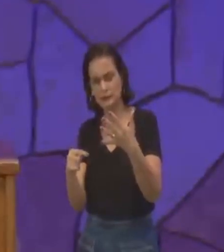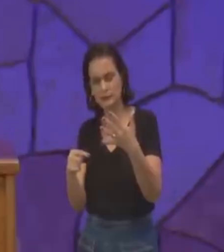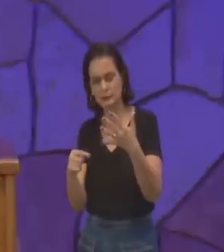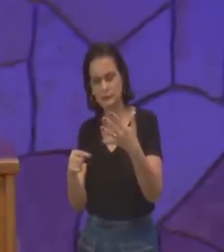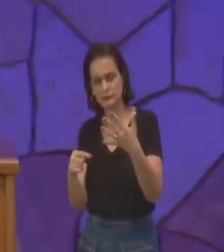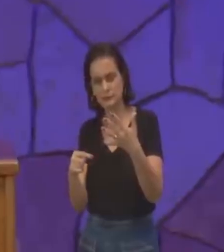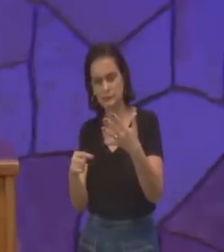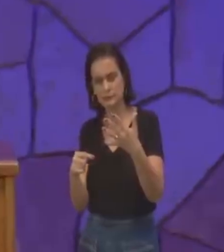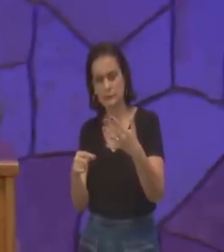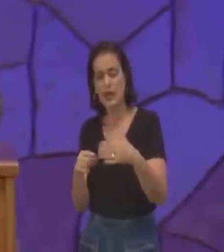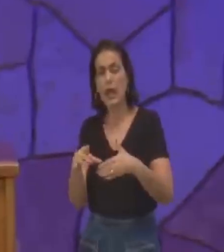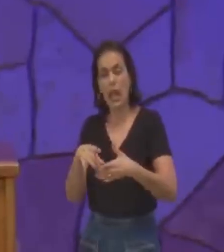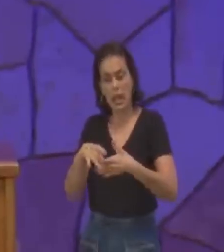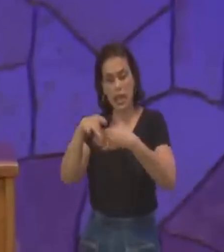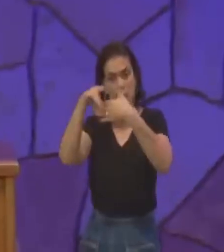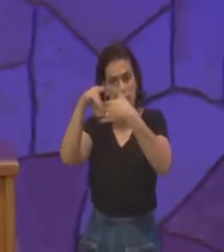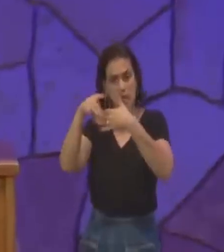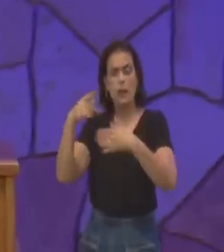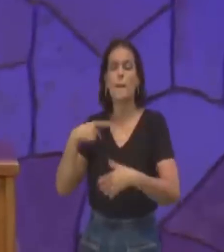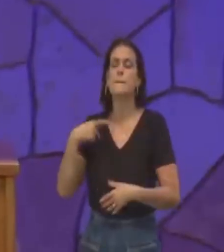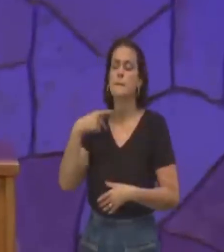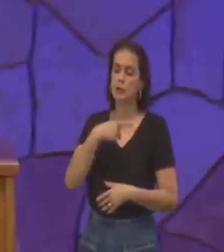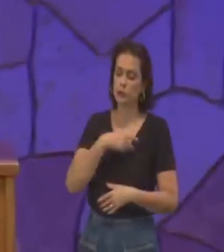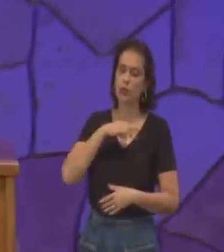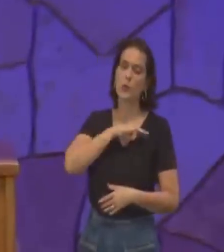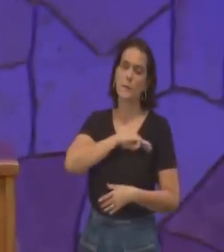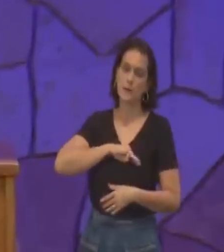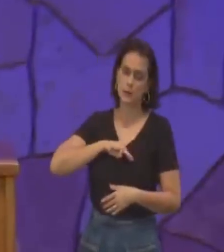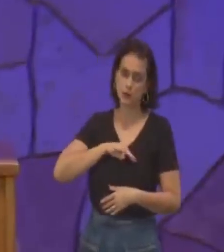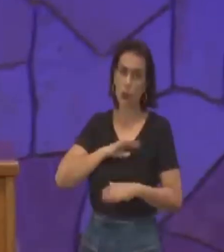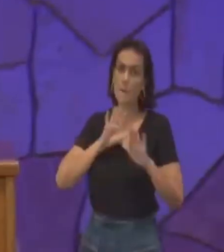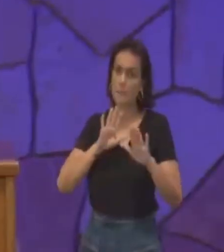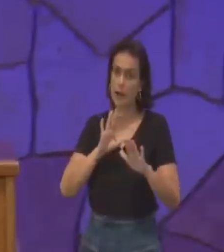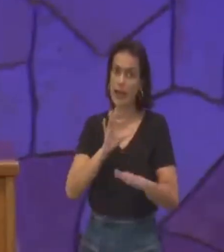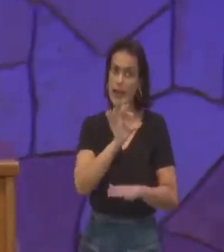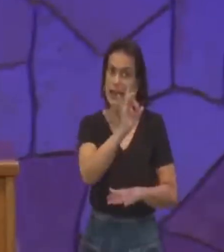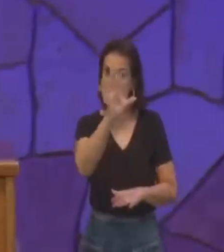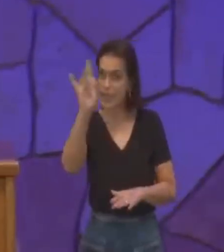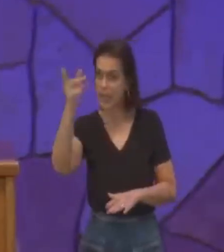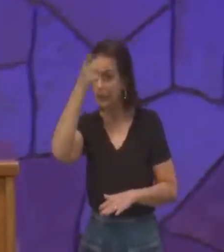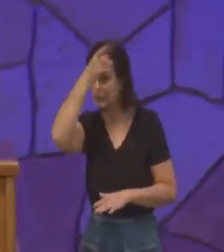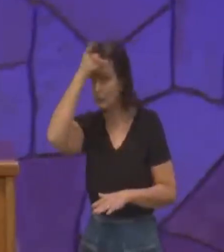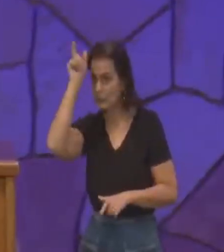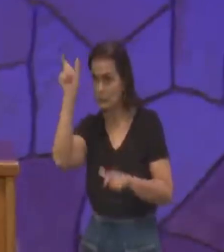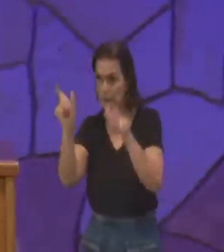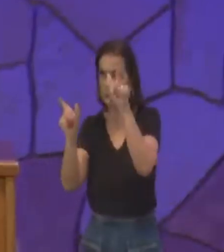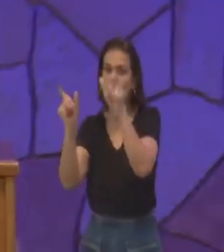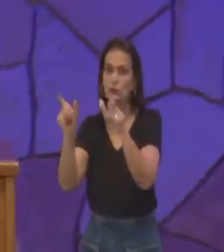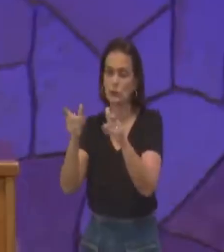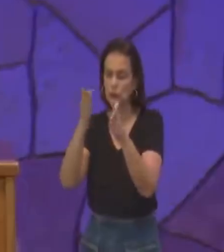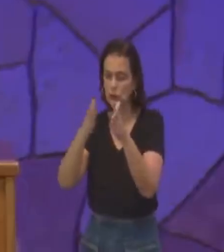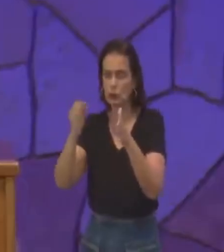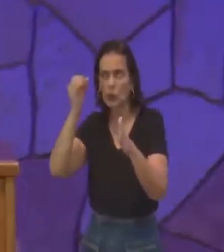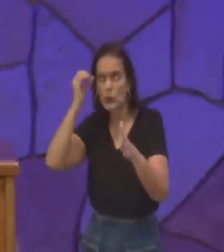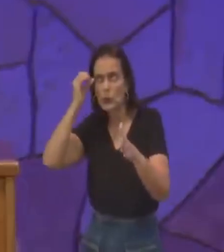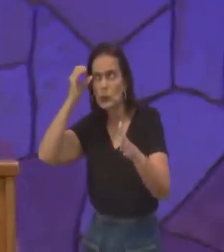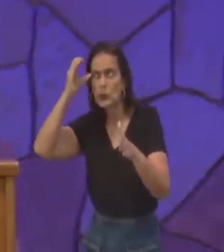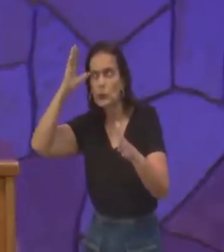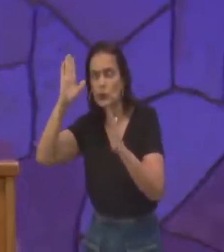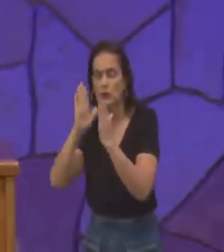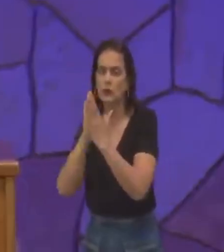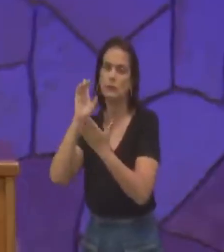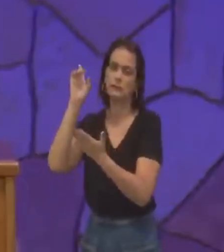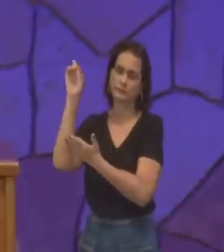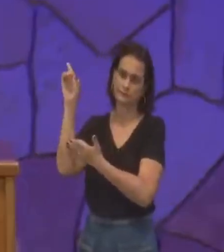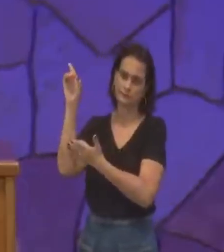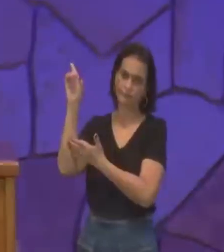apenas para esses líderes, pastores, missionários, mas para cada um de nós, nesse processo de conhecimento da palavra de